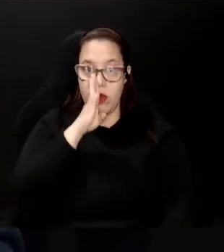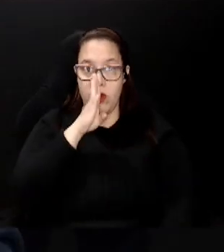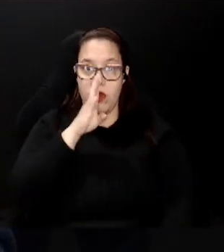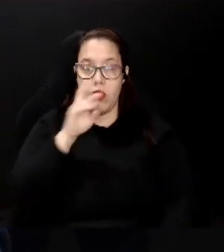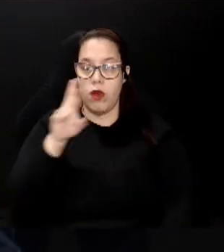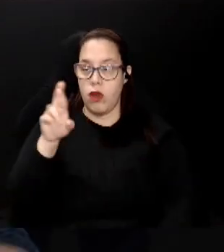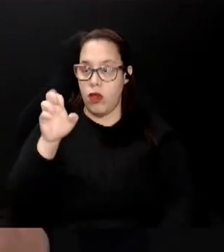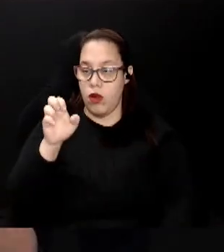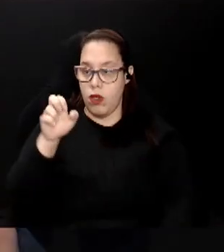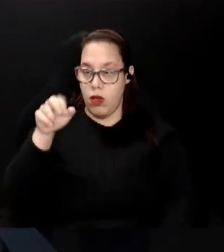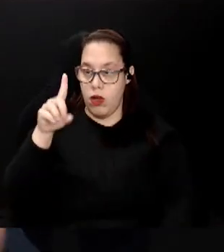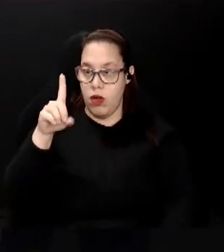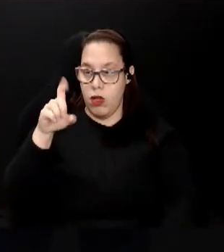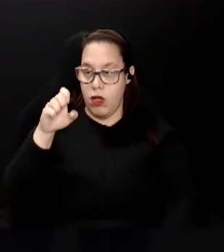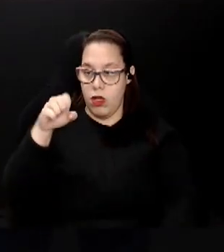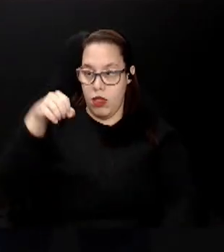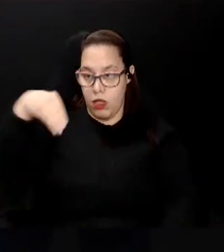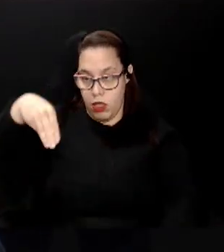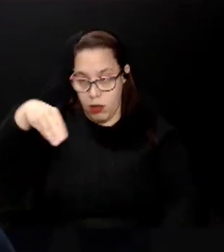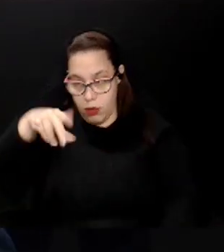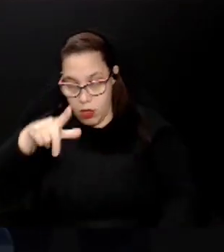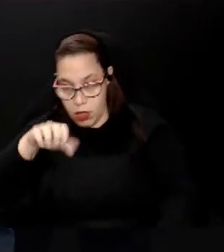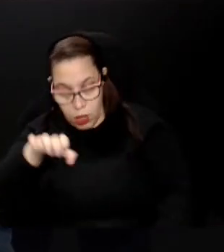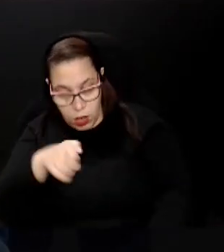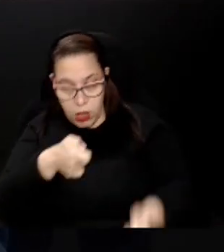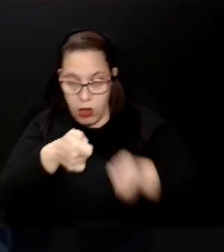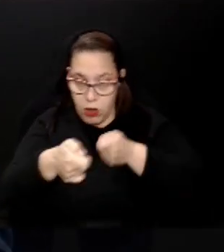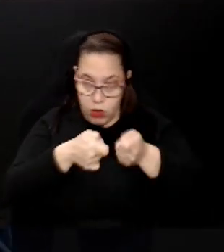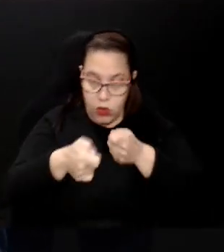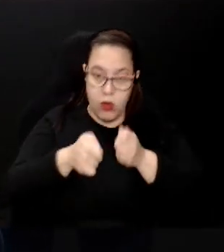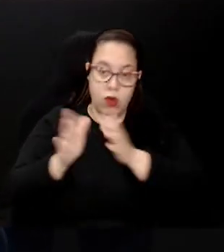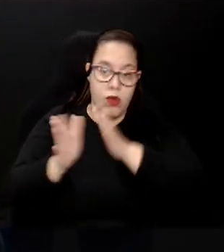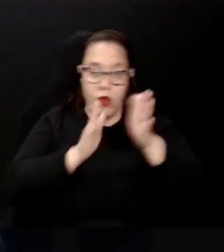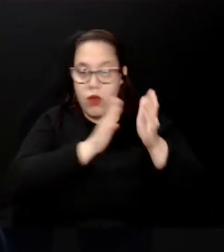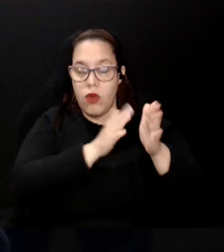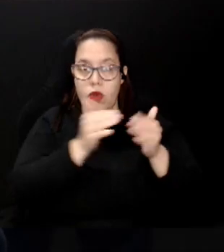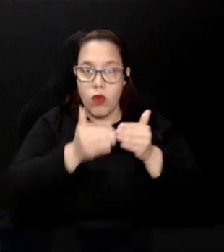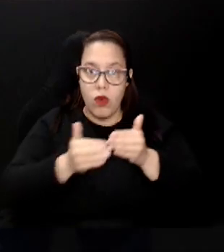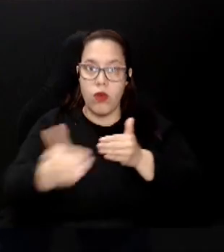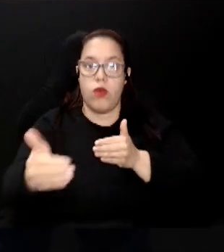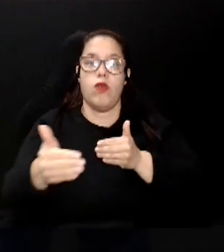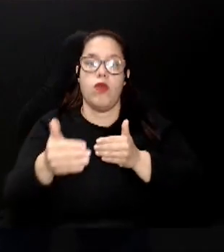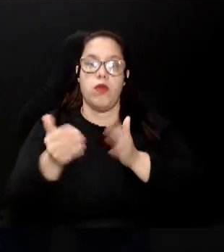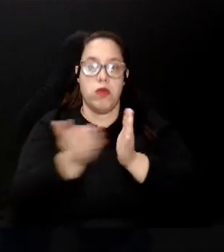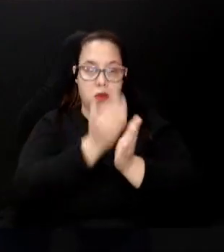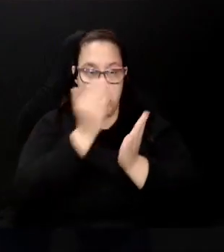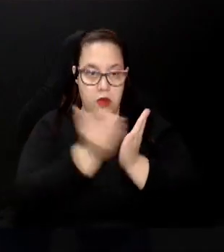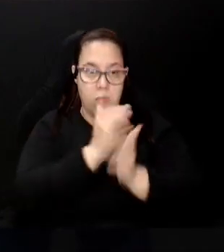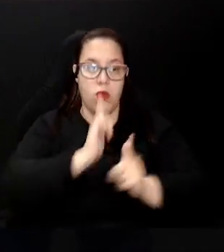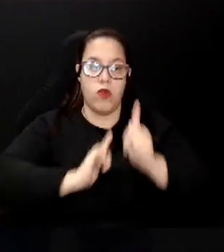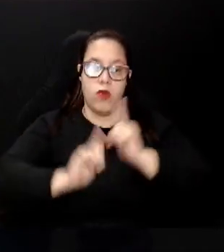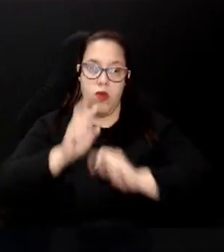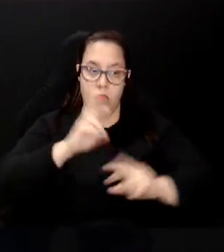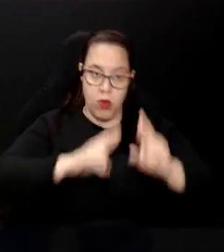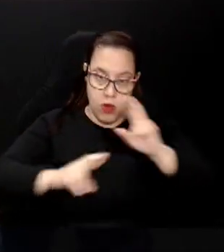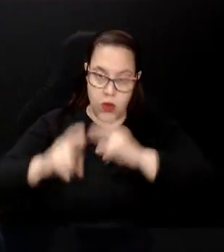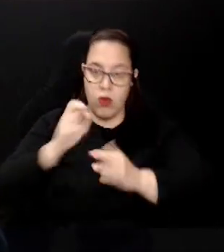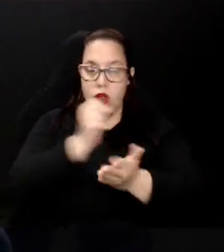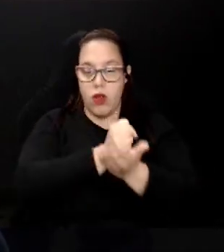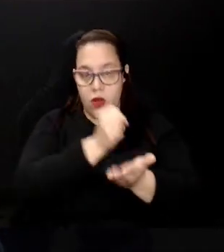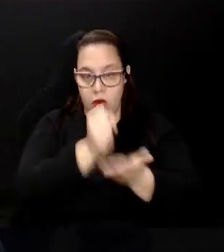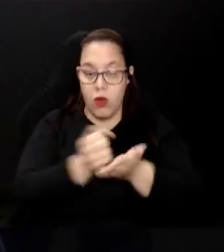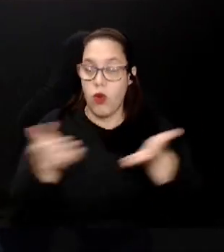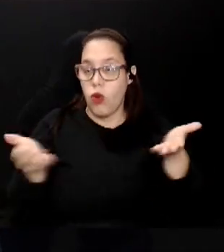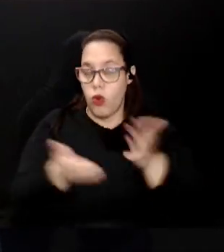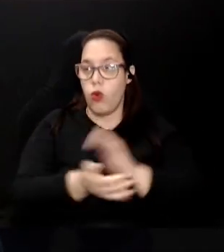controle de prazos, né. Ela desenvolveu também no longo do tempo um manual muito bom de gestão e fiscalização de contratos. Hoje os profissionais